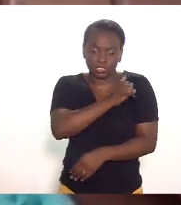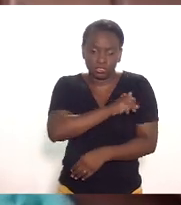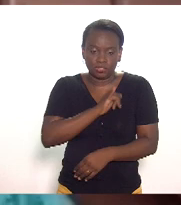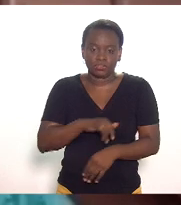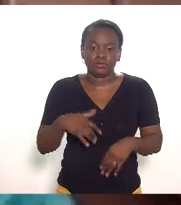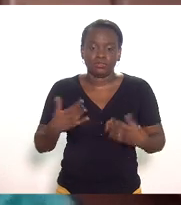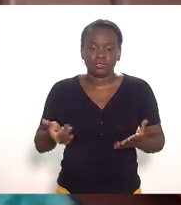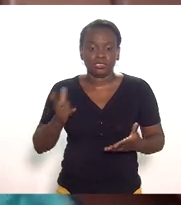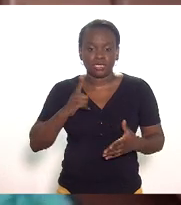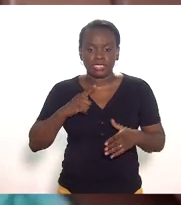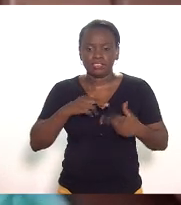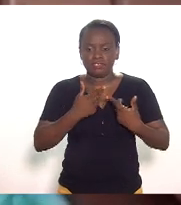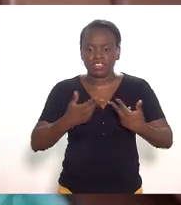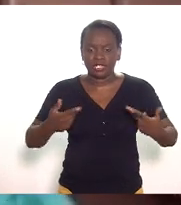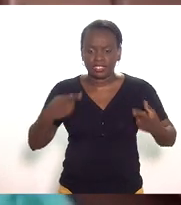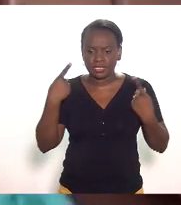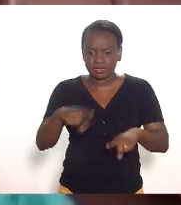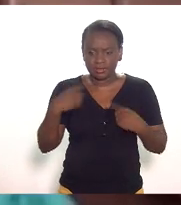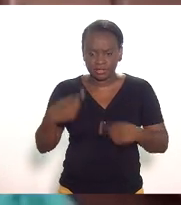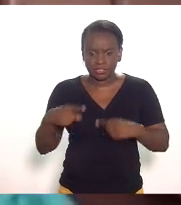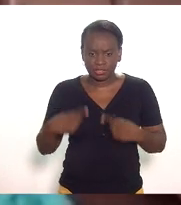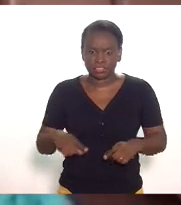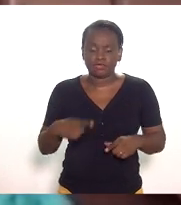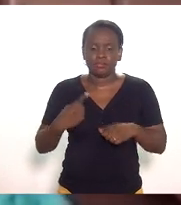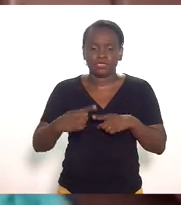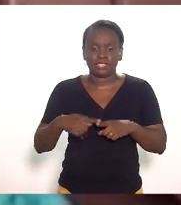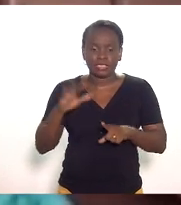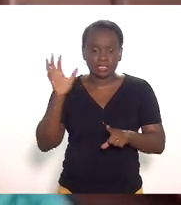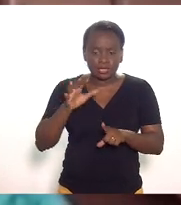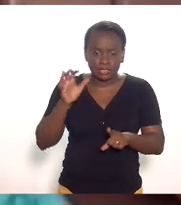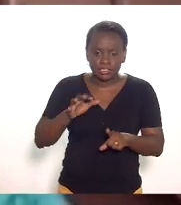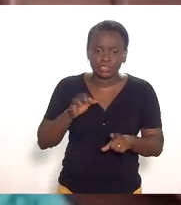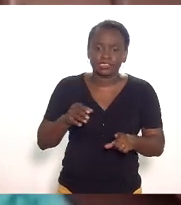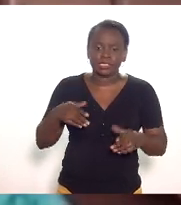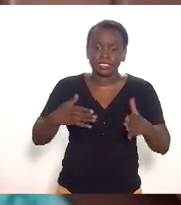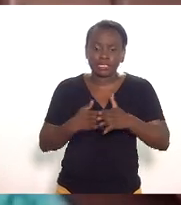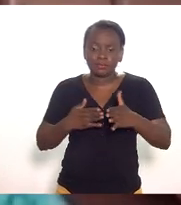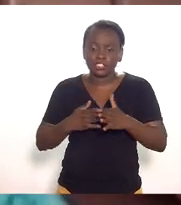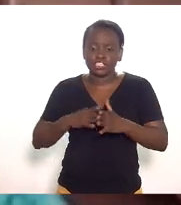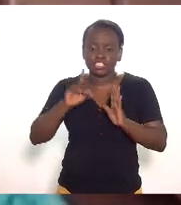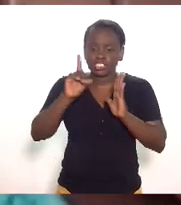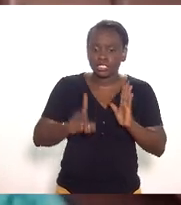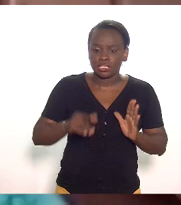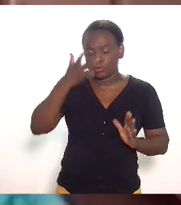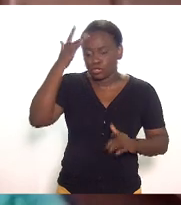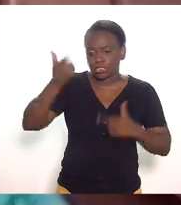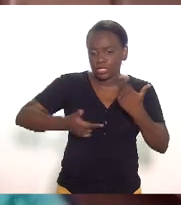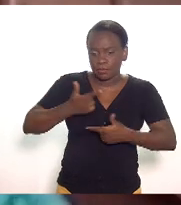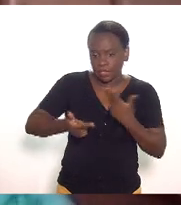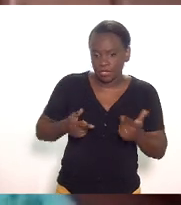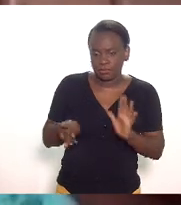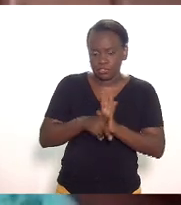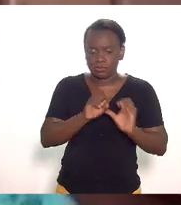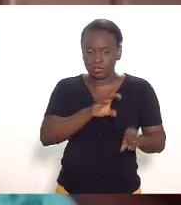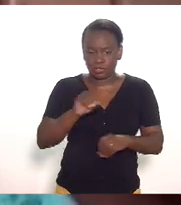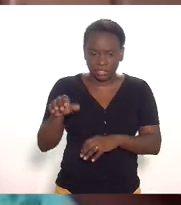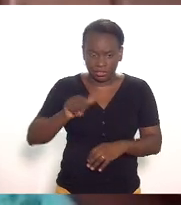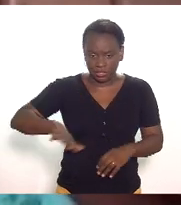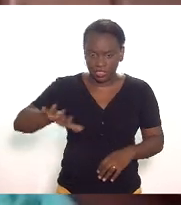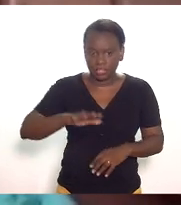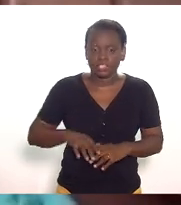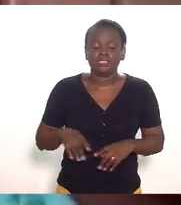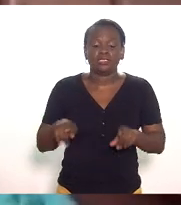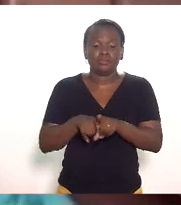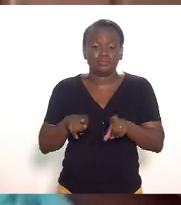considerando as constantes ameaças que visam limitar os direitos dos trabalhadores e trabalhadoras da educação.